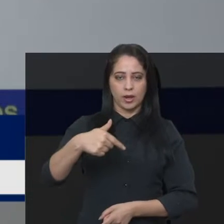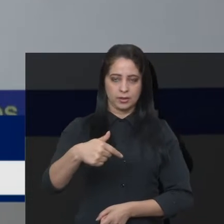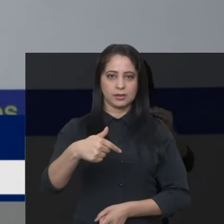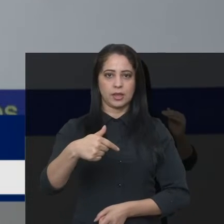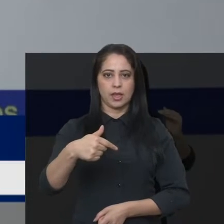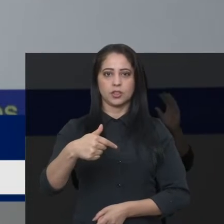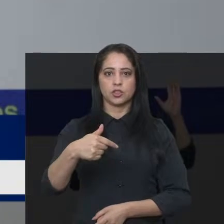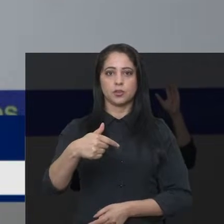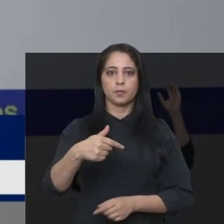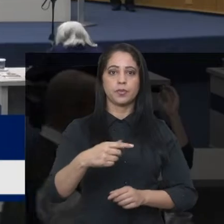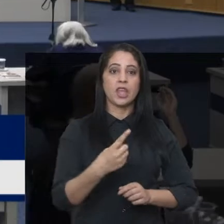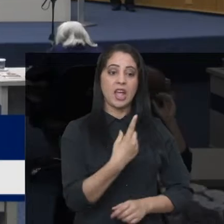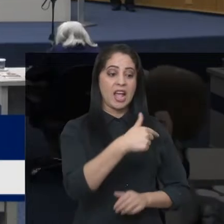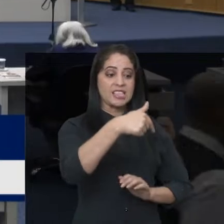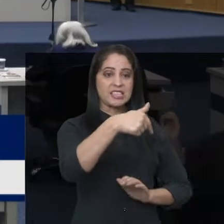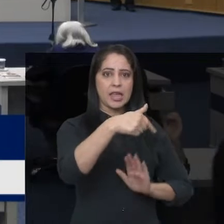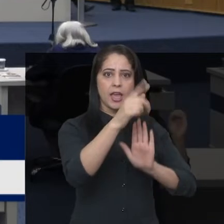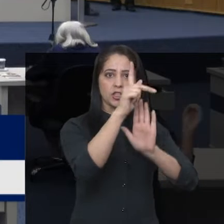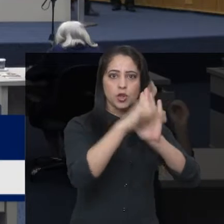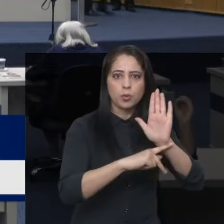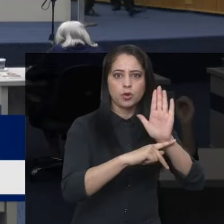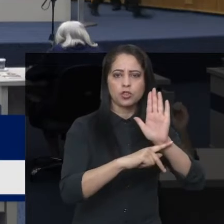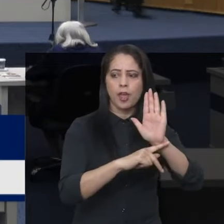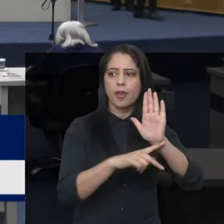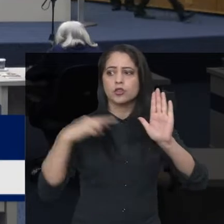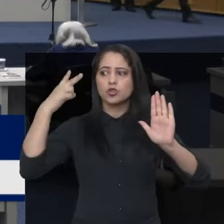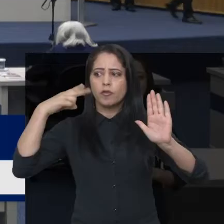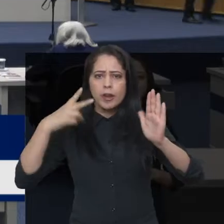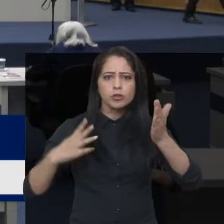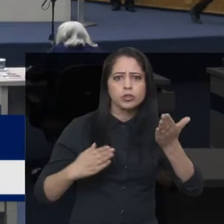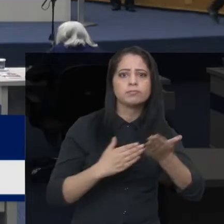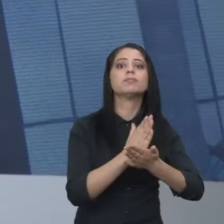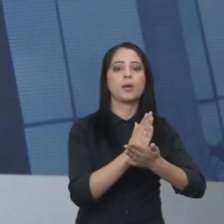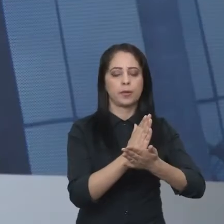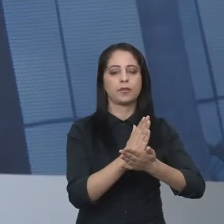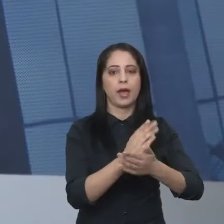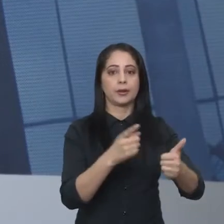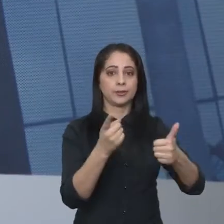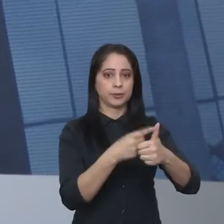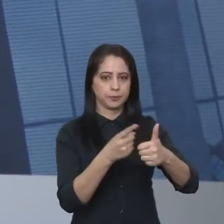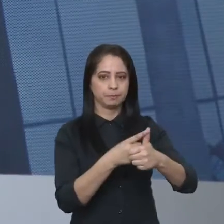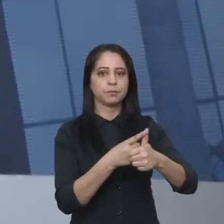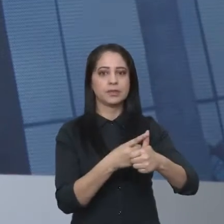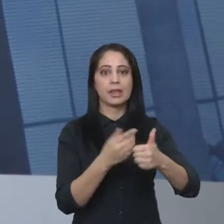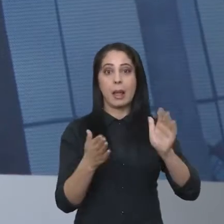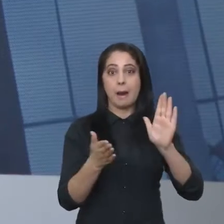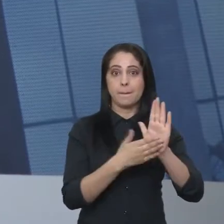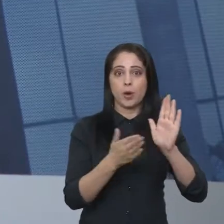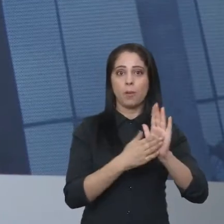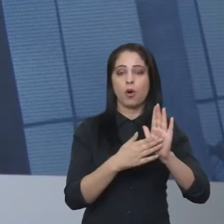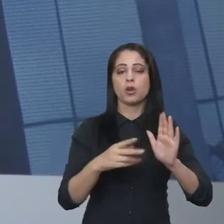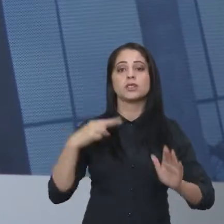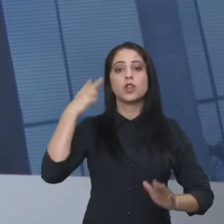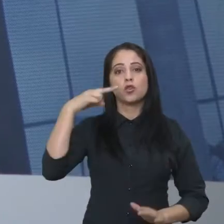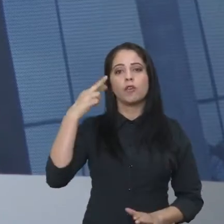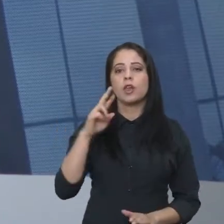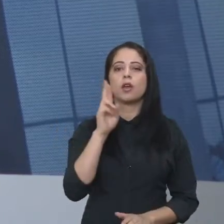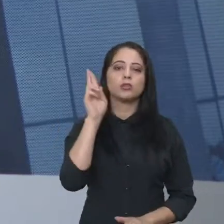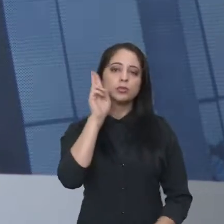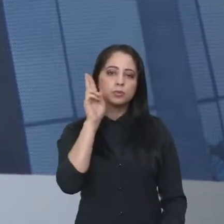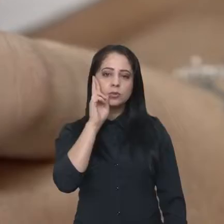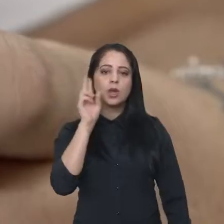os vereadores aprovaram por unanimidade 7 projetos da pauta. Entre eles, uma proposta do vereador